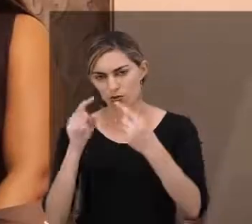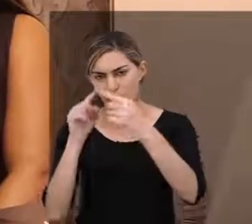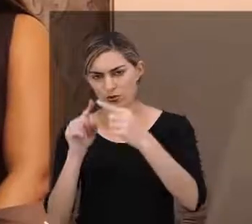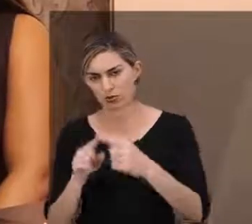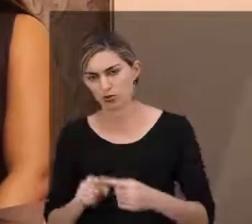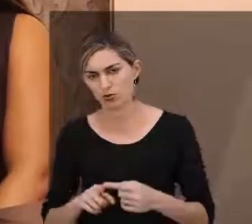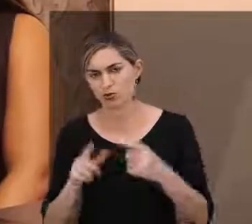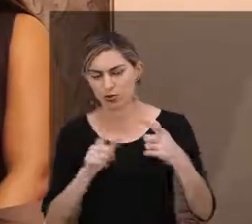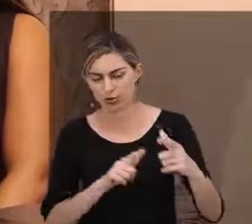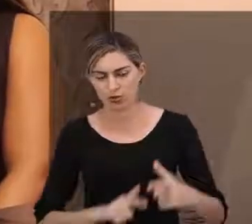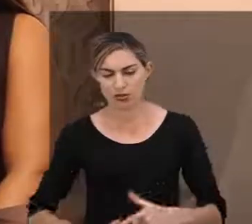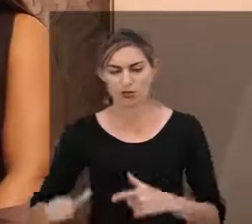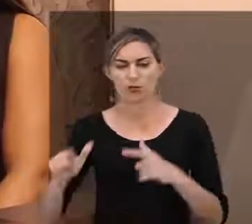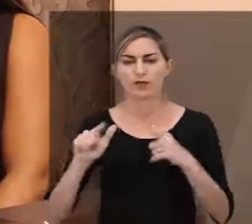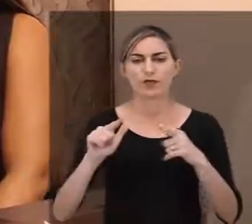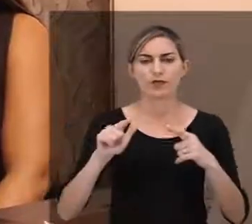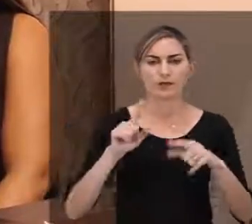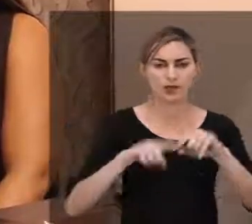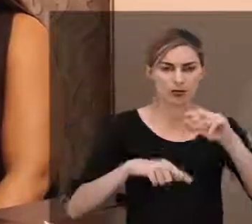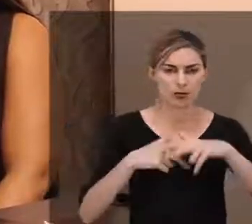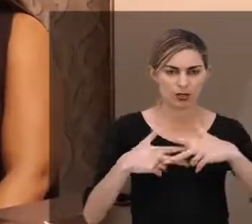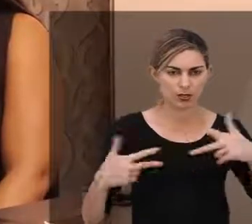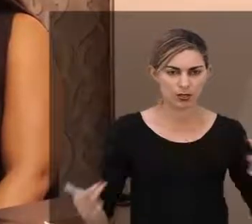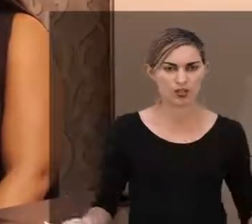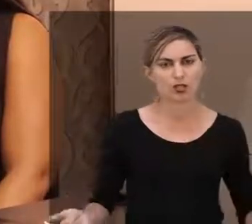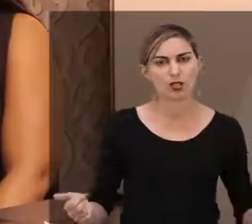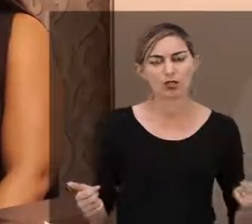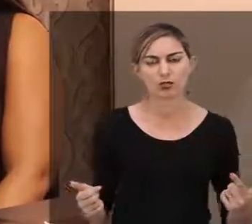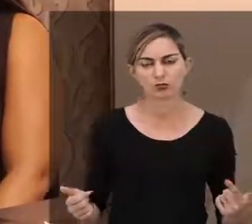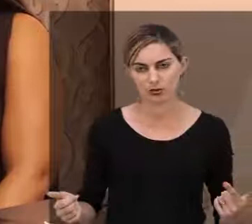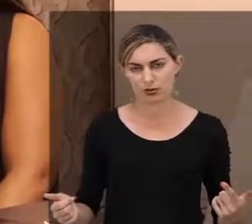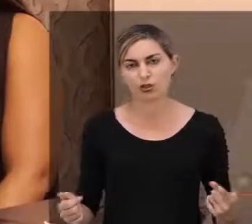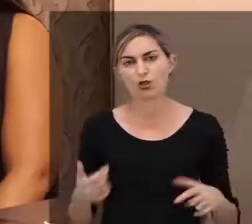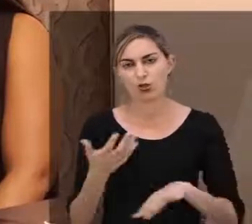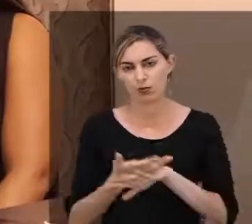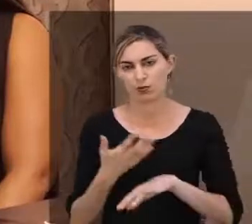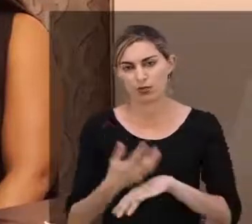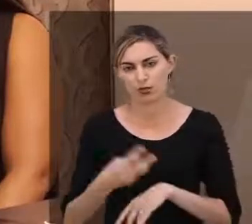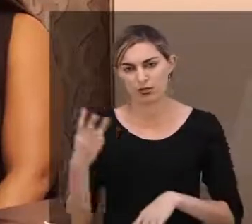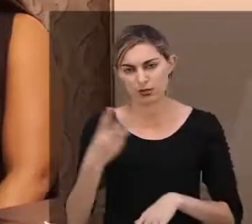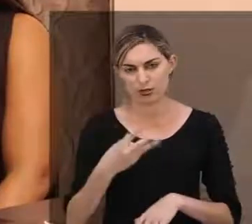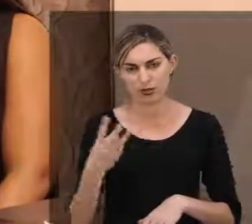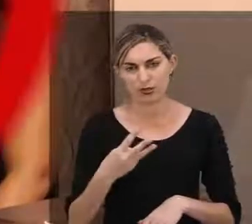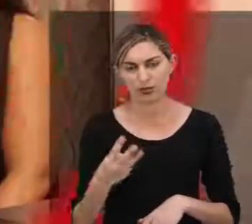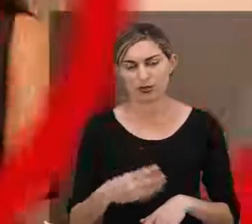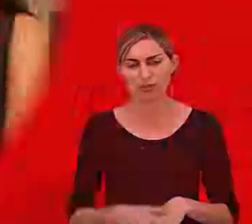associação entre a ambientação espacial e os materiais na competência 3.